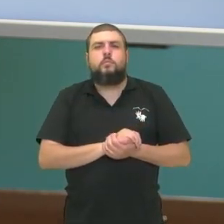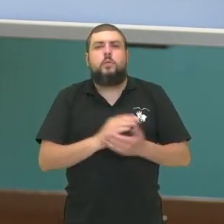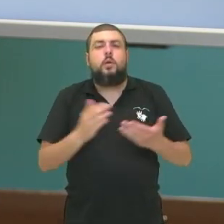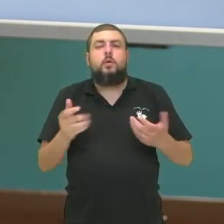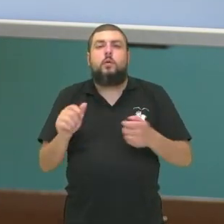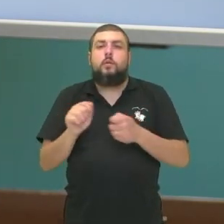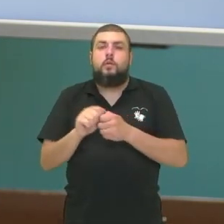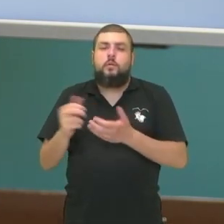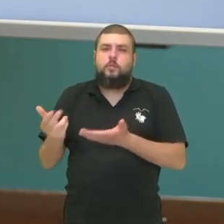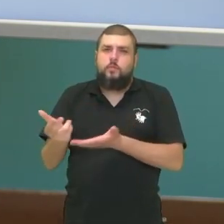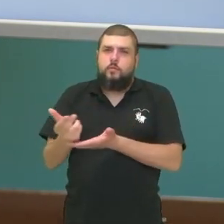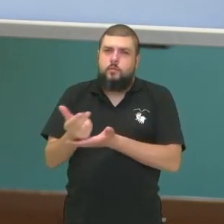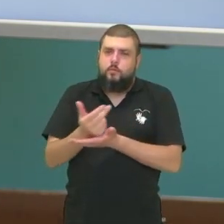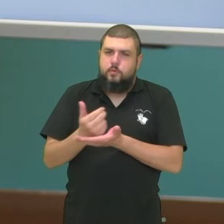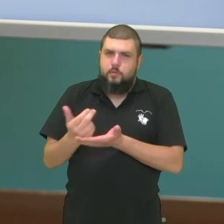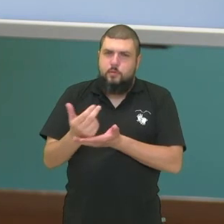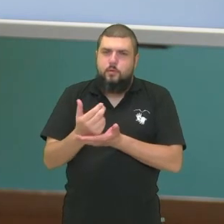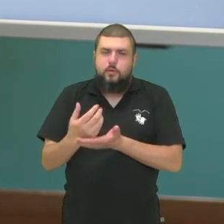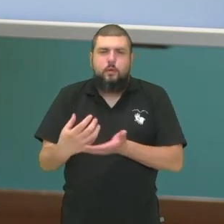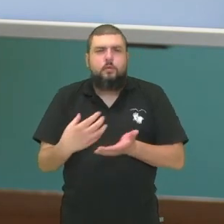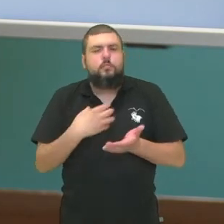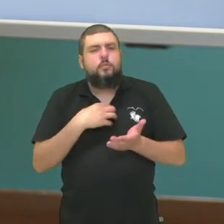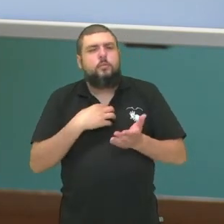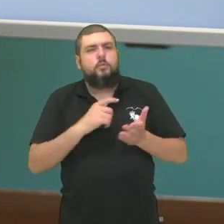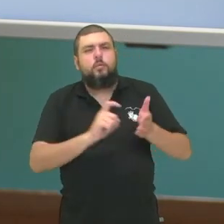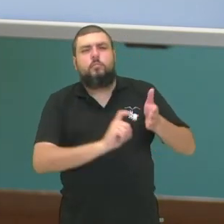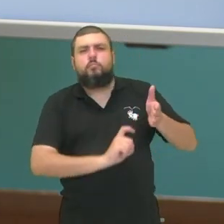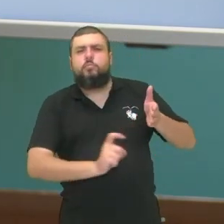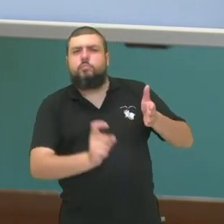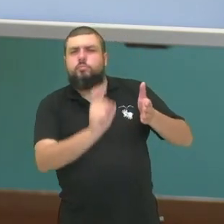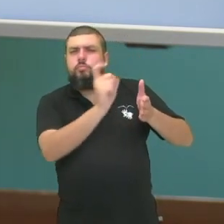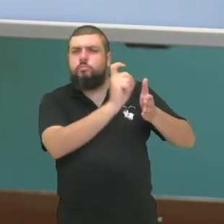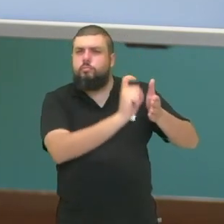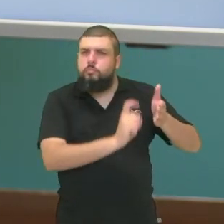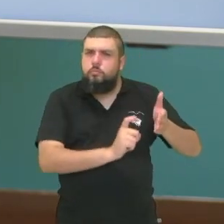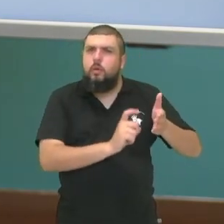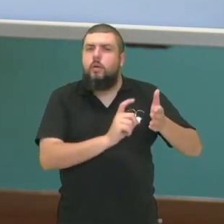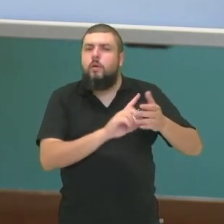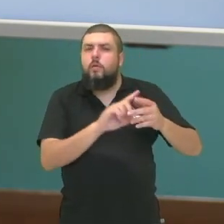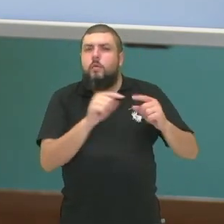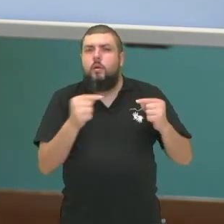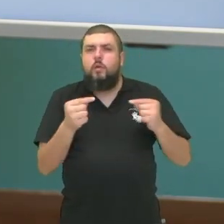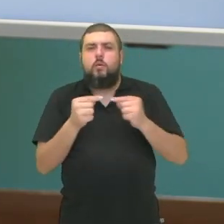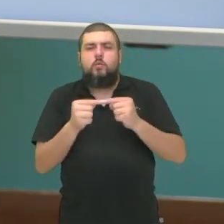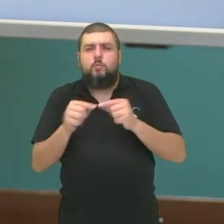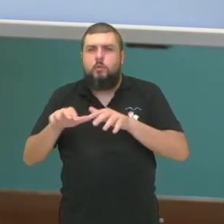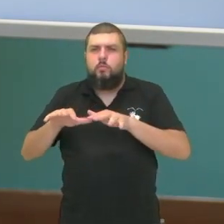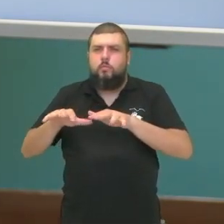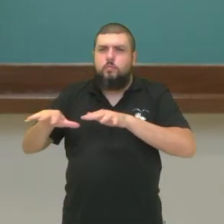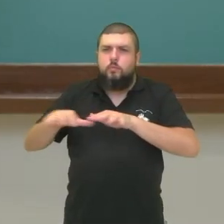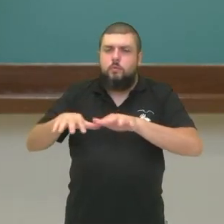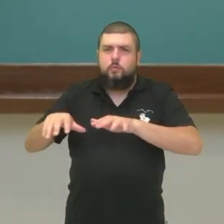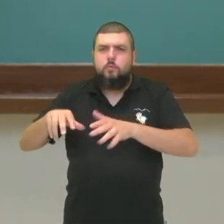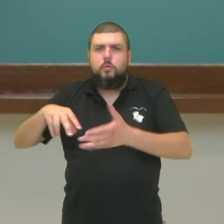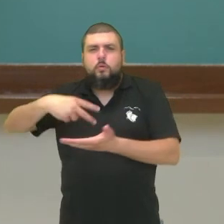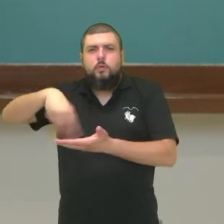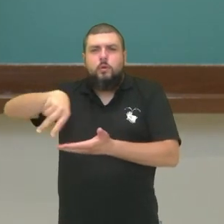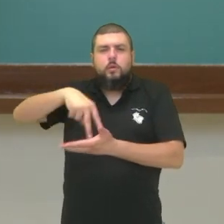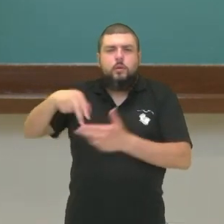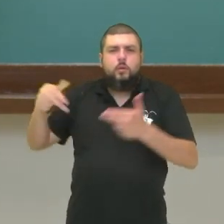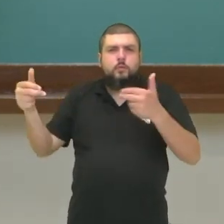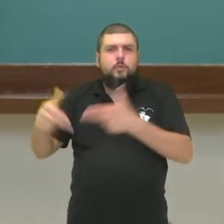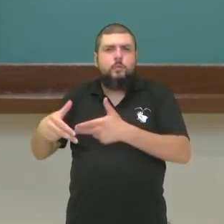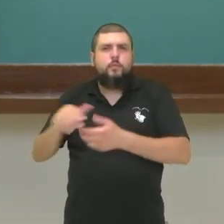desenho no estilo grafite que tenha relação com o movimento do street dance. Então, a proposta